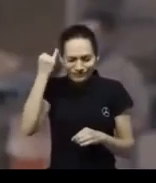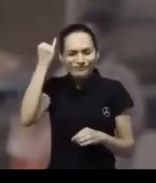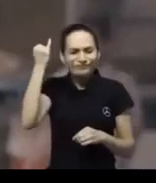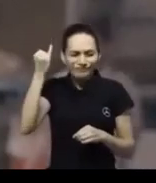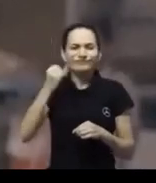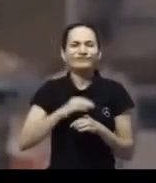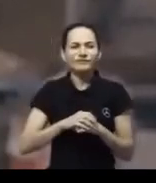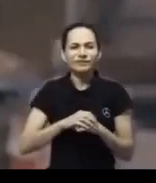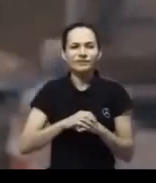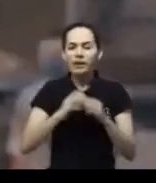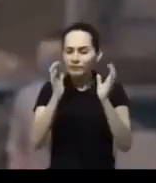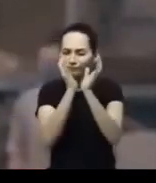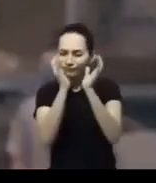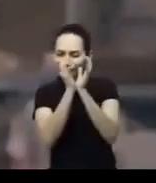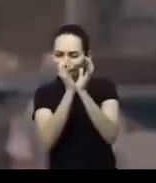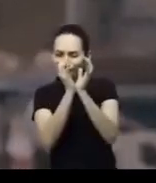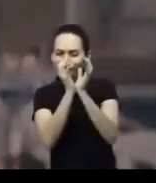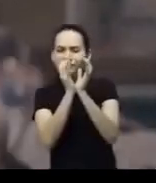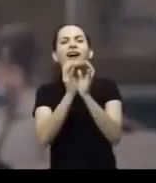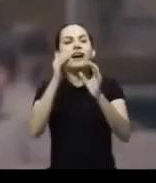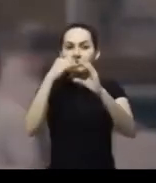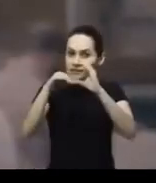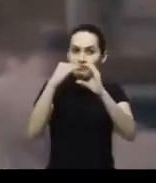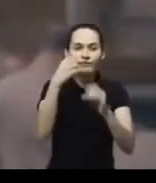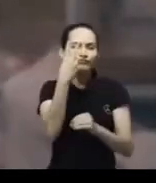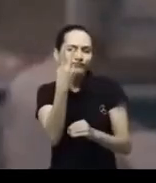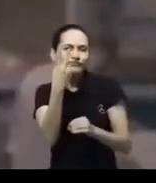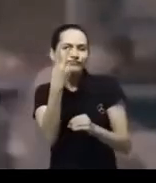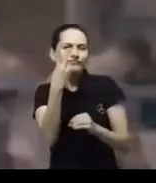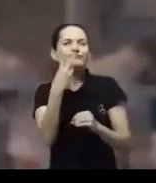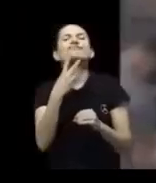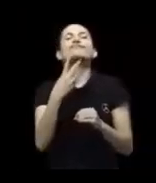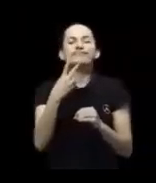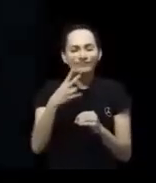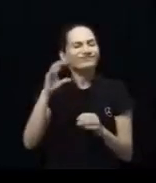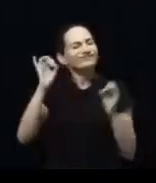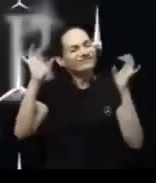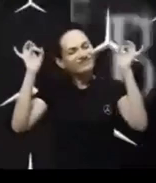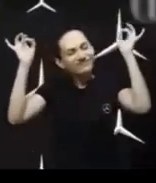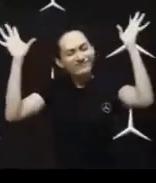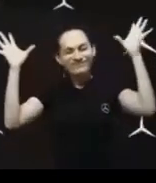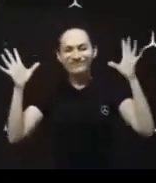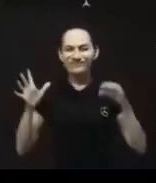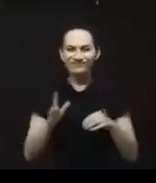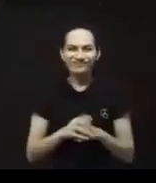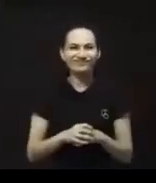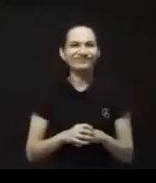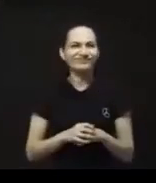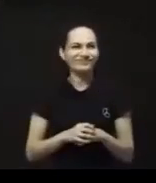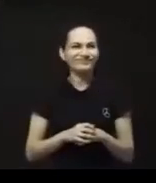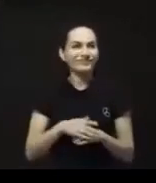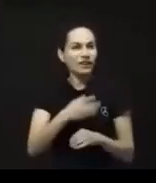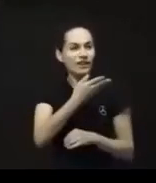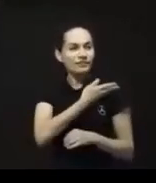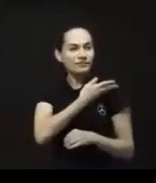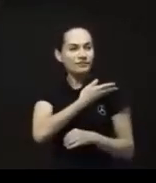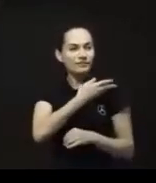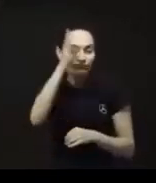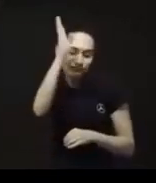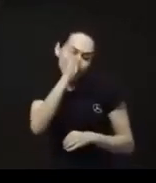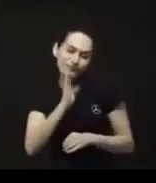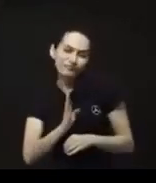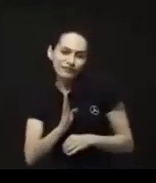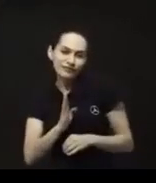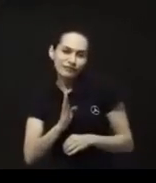a Daimler, que recebemos duas mensagens especiais. Dear friends from Brazil, olá and good